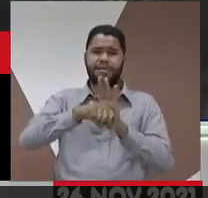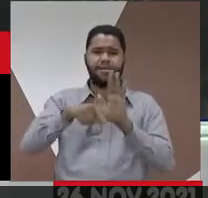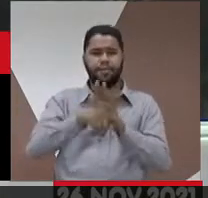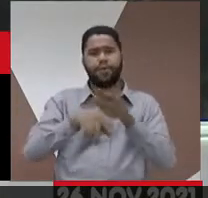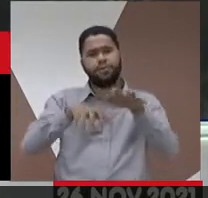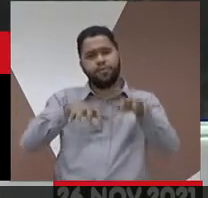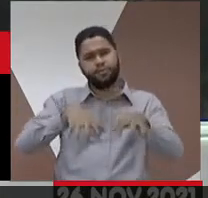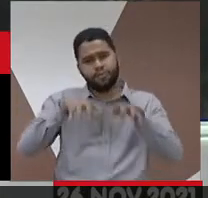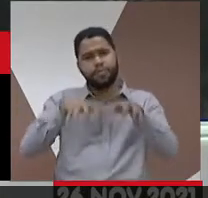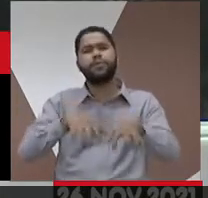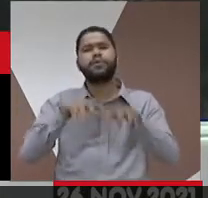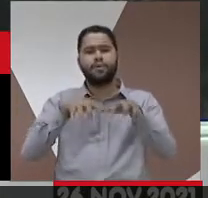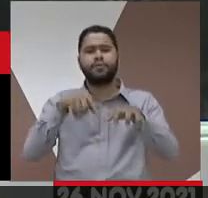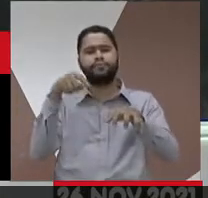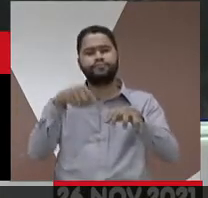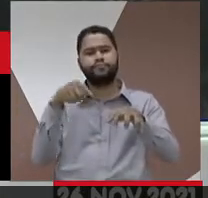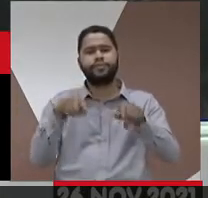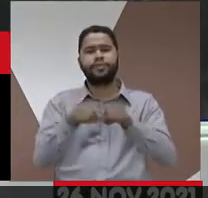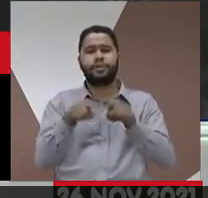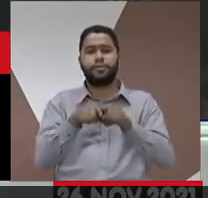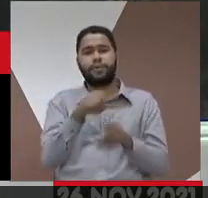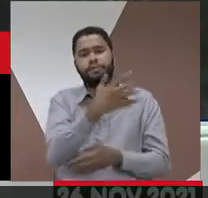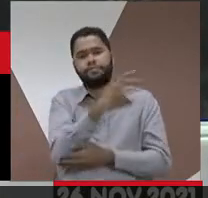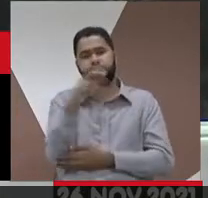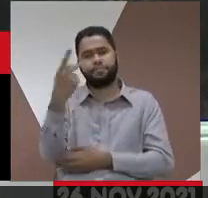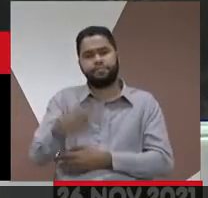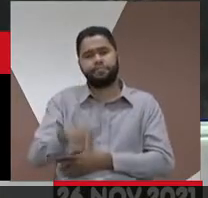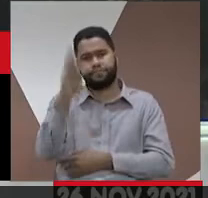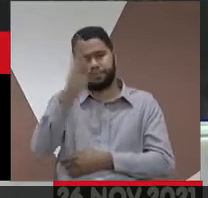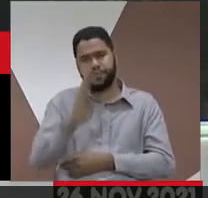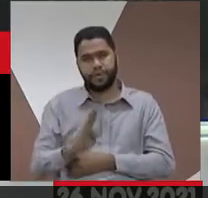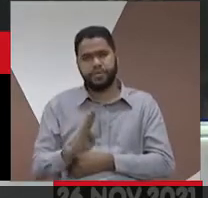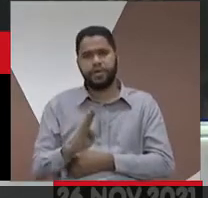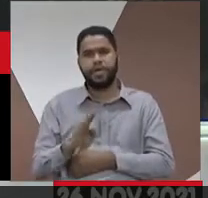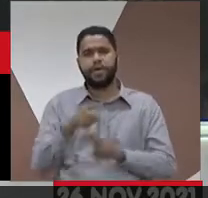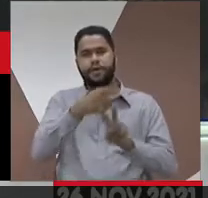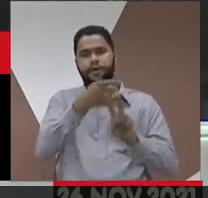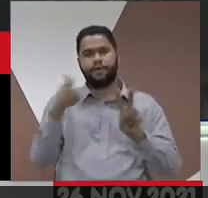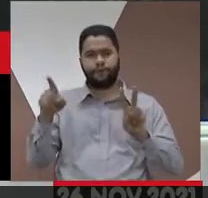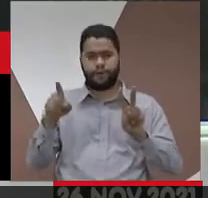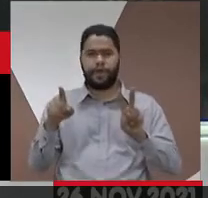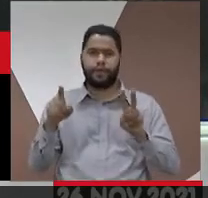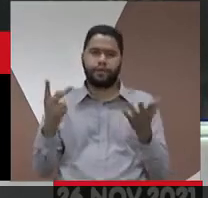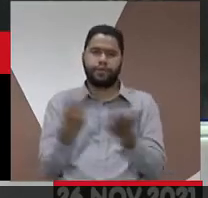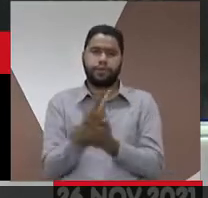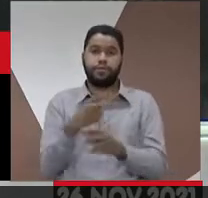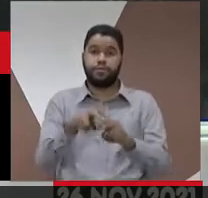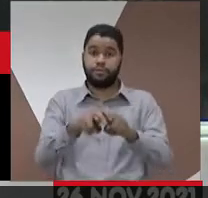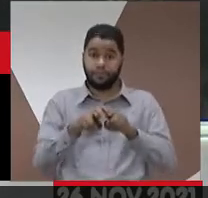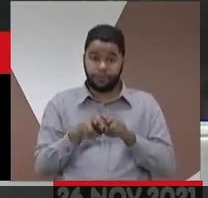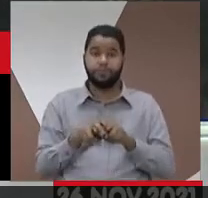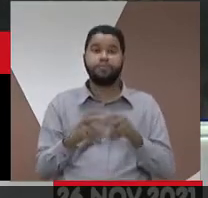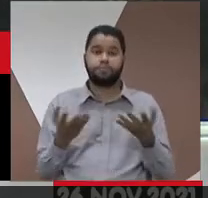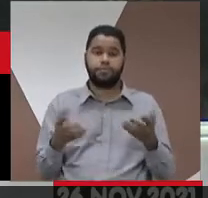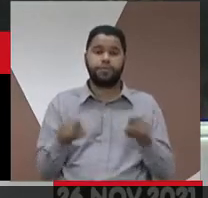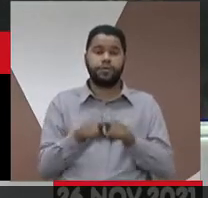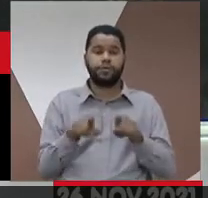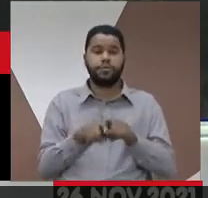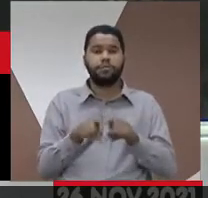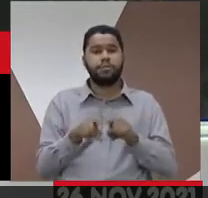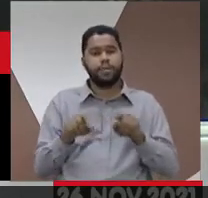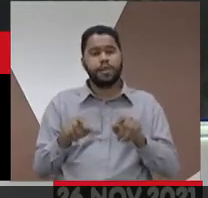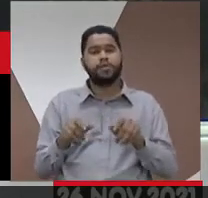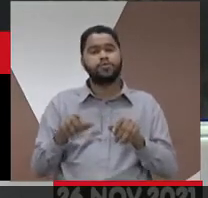mineração e o crime ambiental no Brasil que a mineradora Vale fez. E, por fim, eu quero aqui